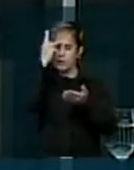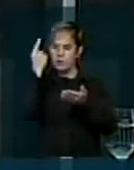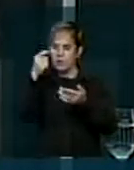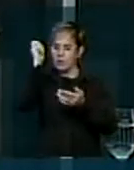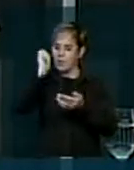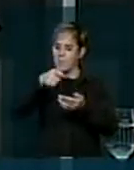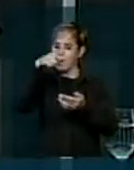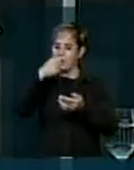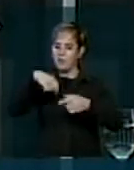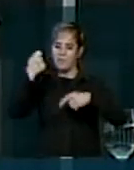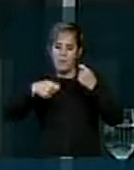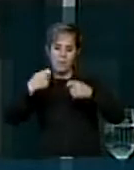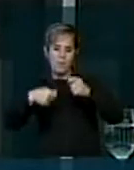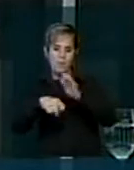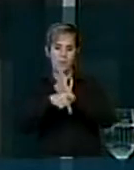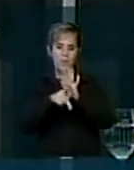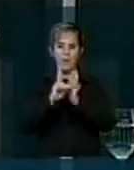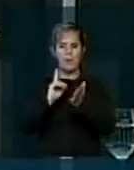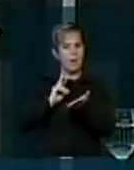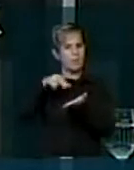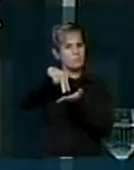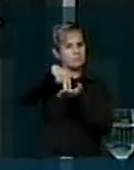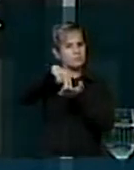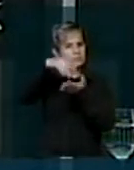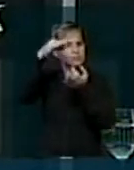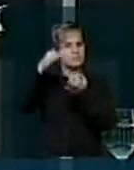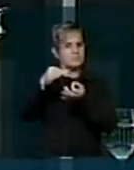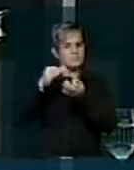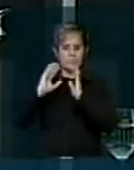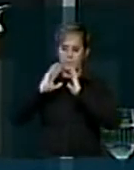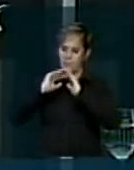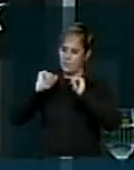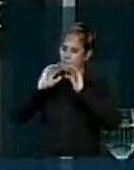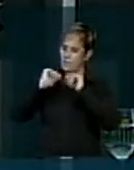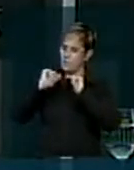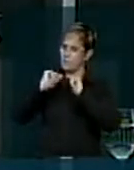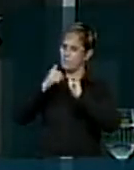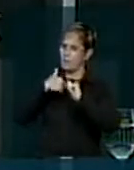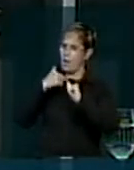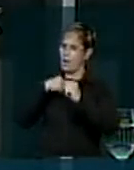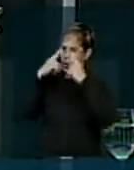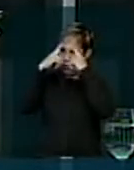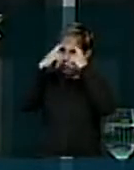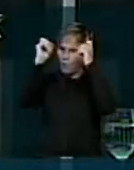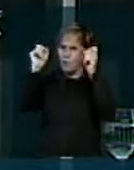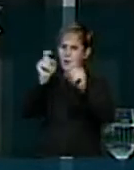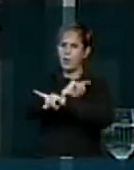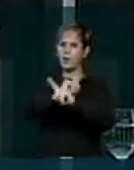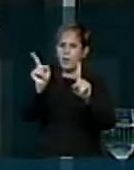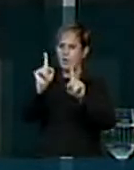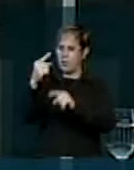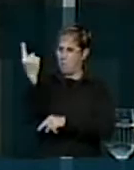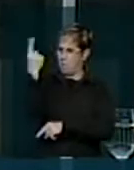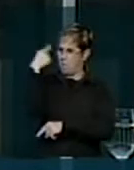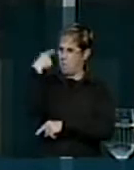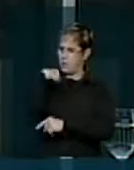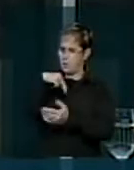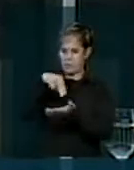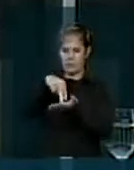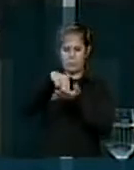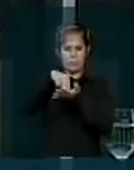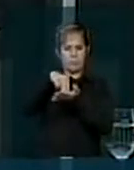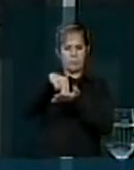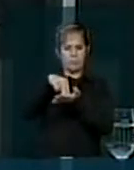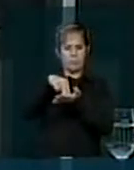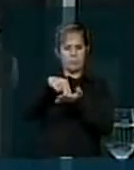varinha para me pôr no compasso. Pedem-me que não seja violento e me mantenha equilibrado entre